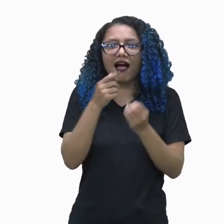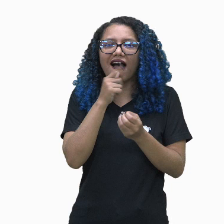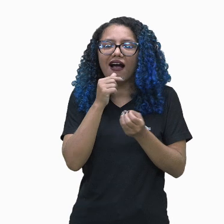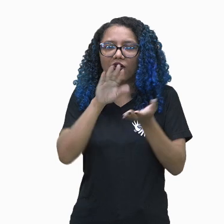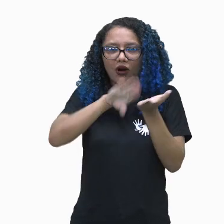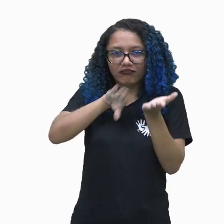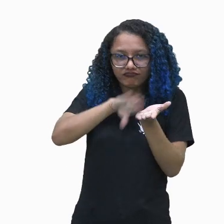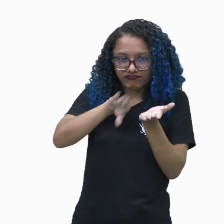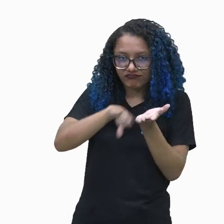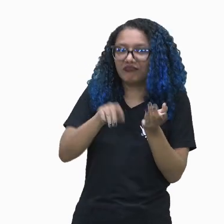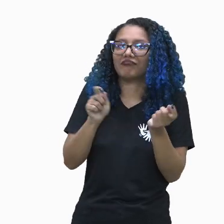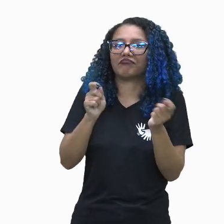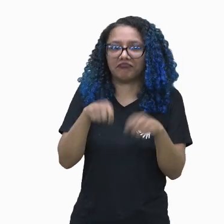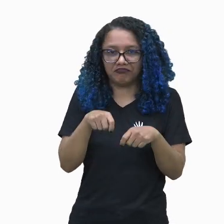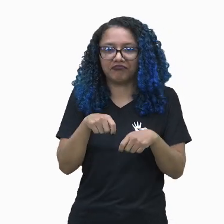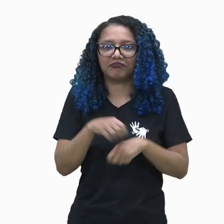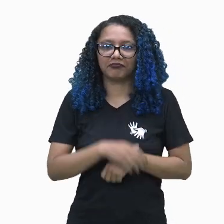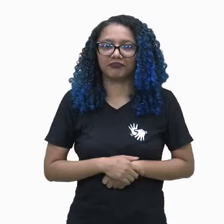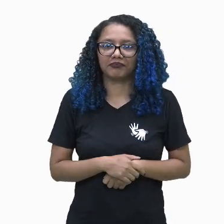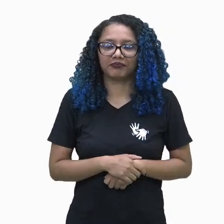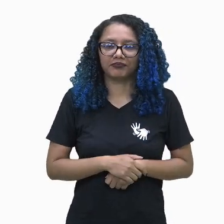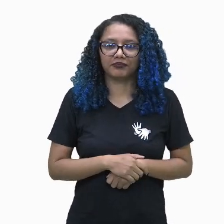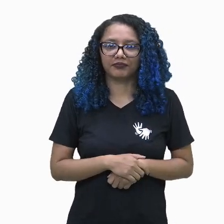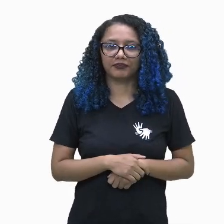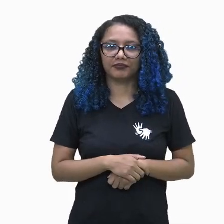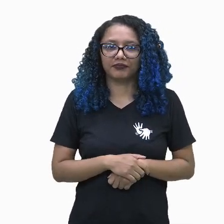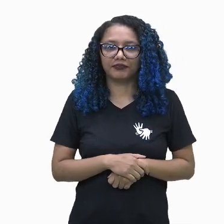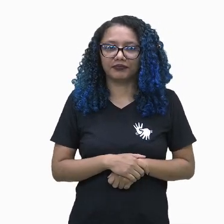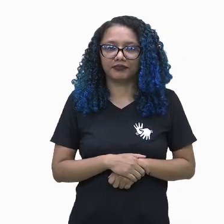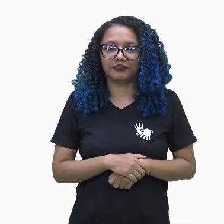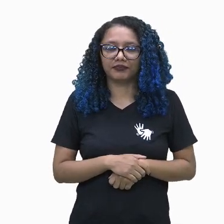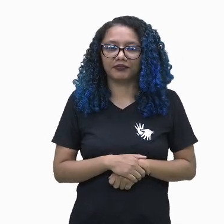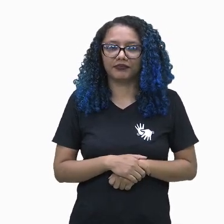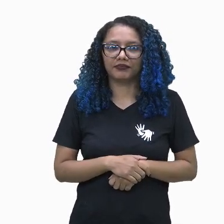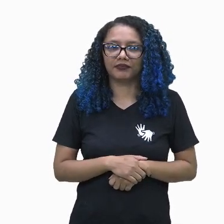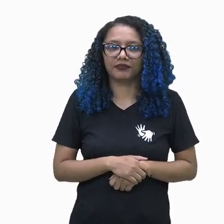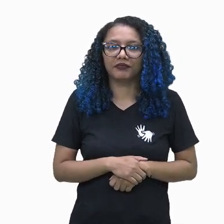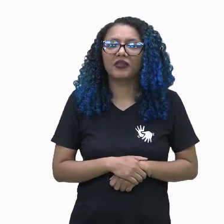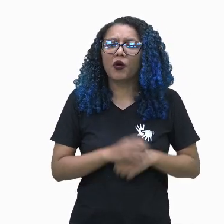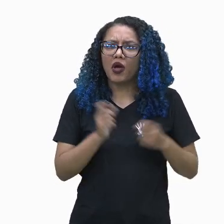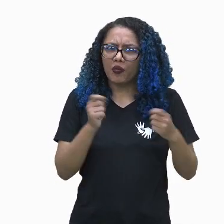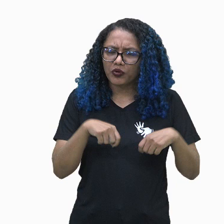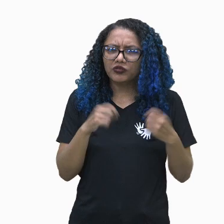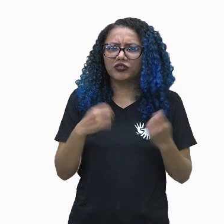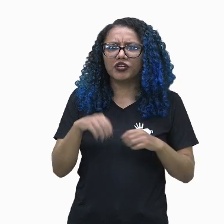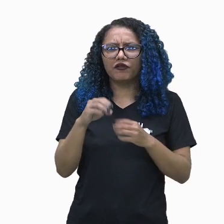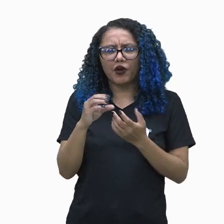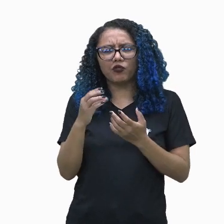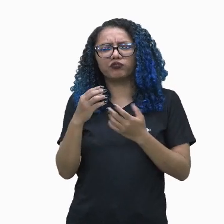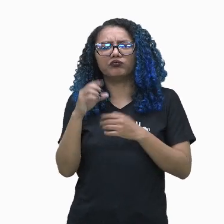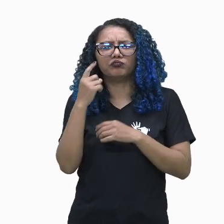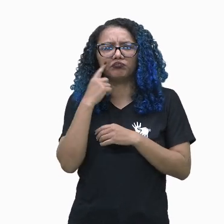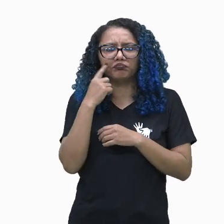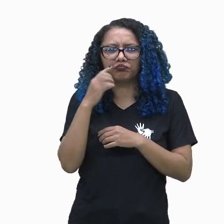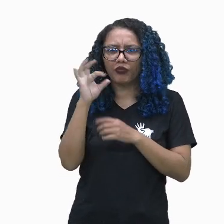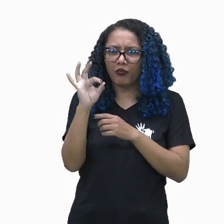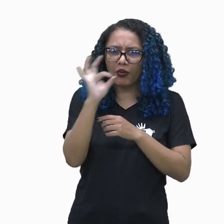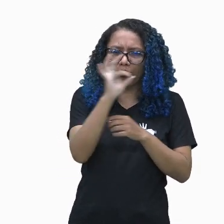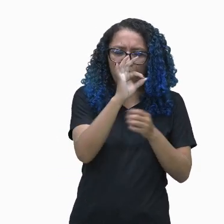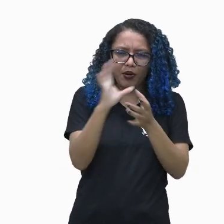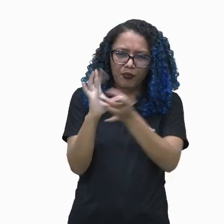importante, né, essa informação, essas ligações permitem a formação de cadeias de aminoácidos que recebem o nome